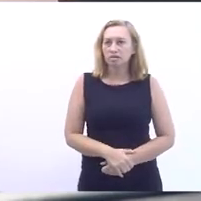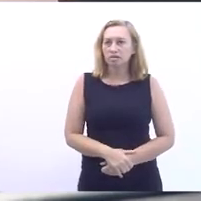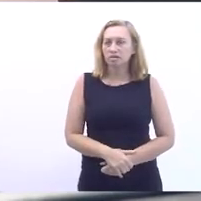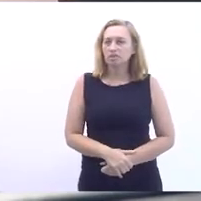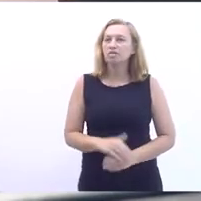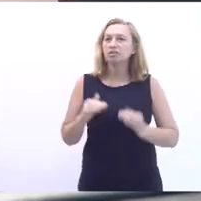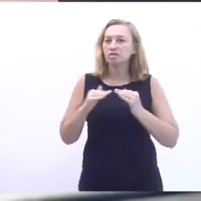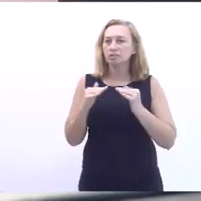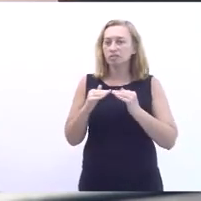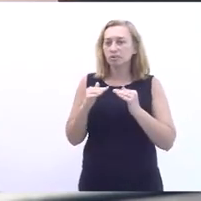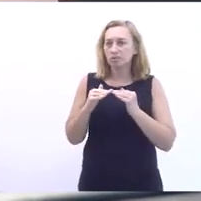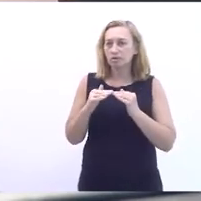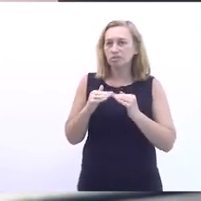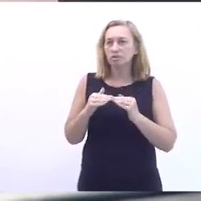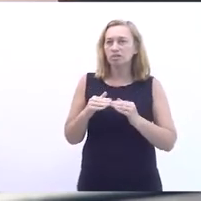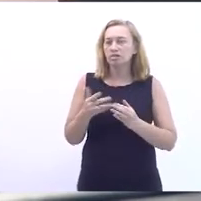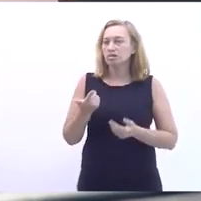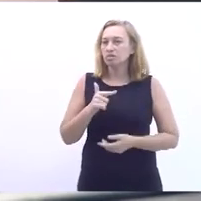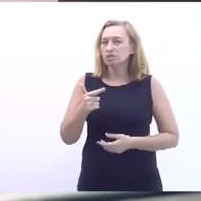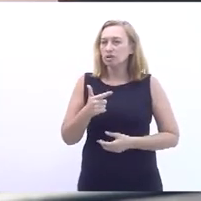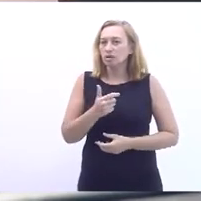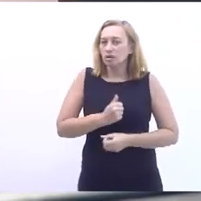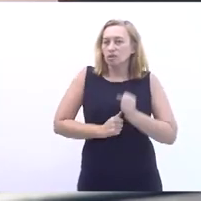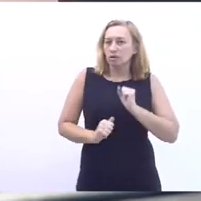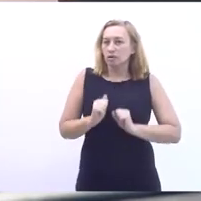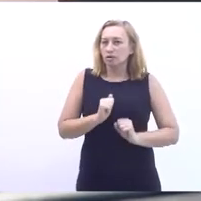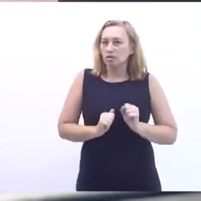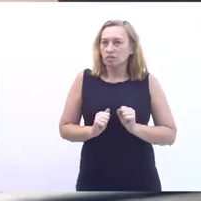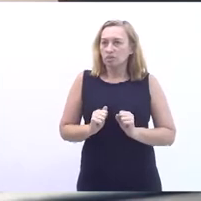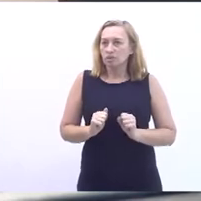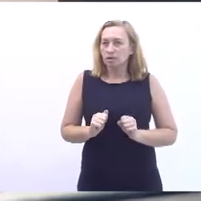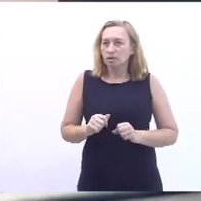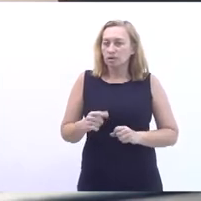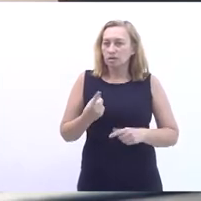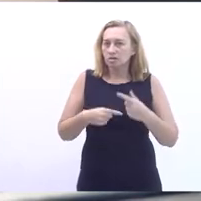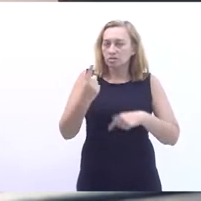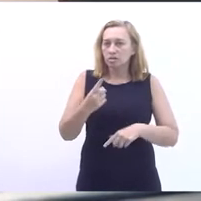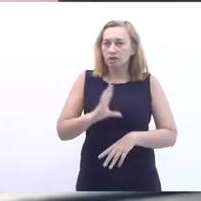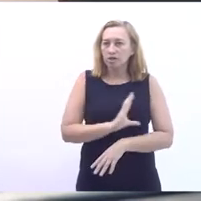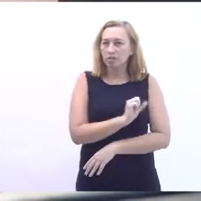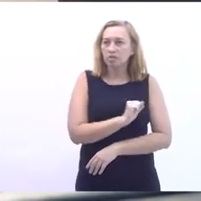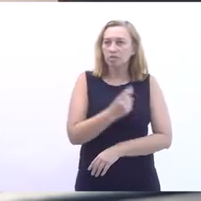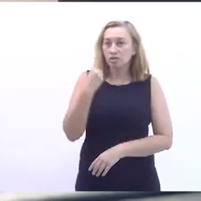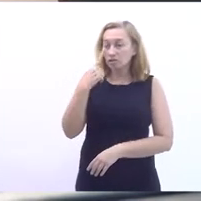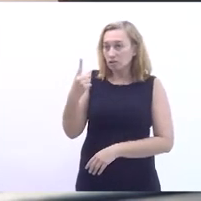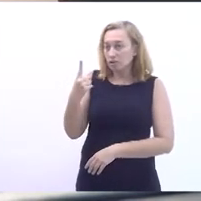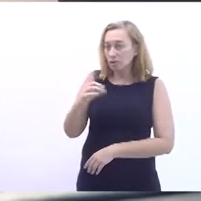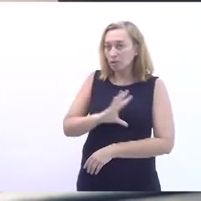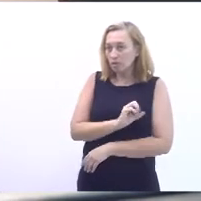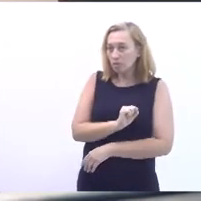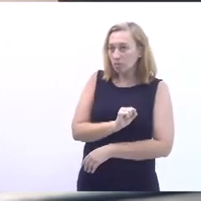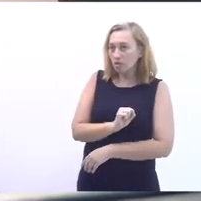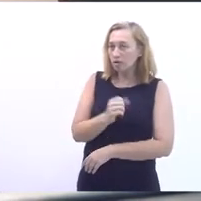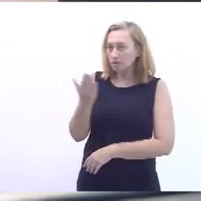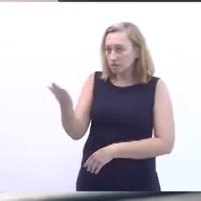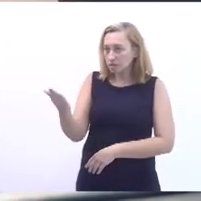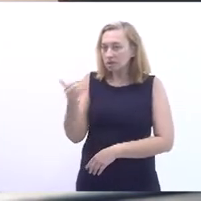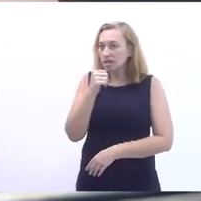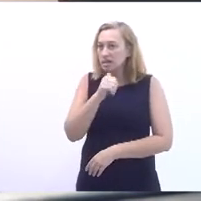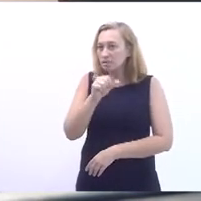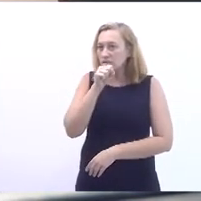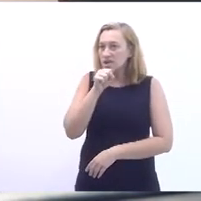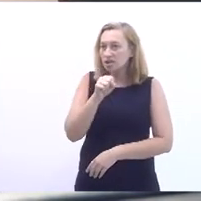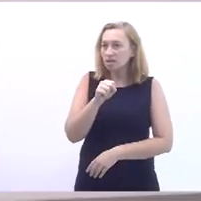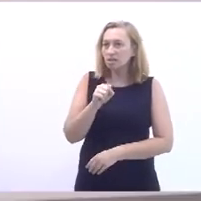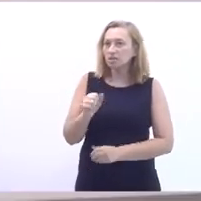concordo com você no audio que supere tanto amor né a gente vê o amor dessa